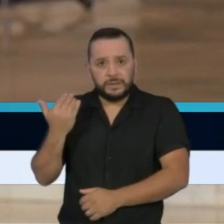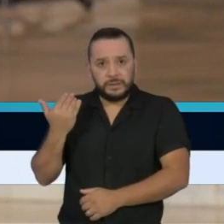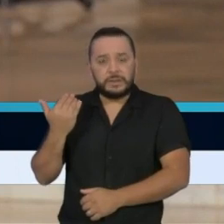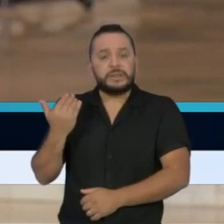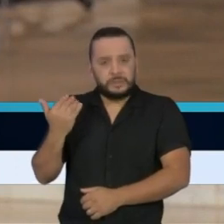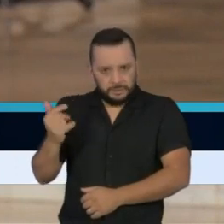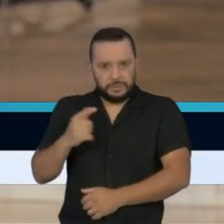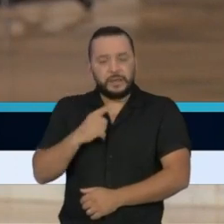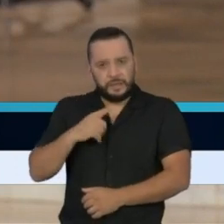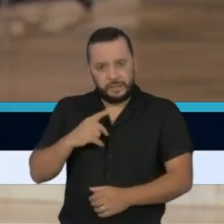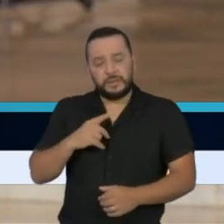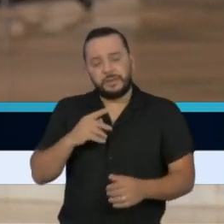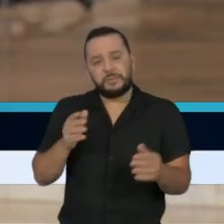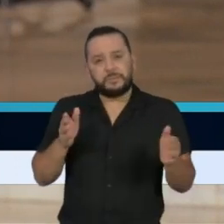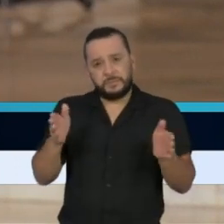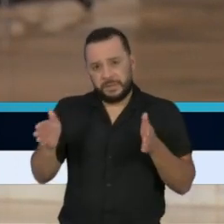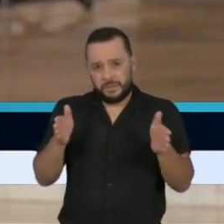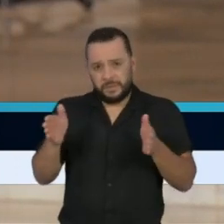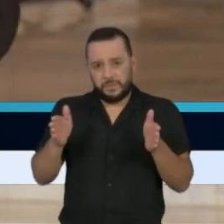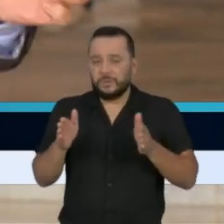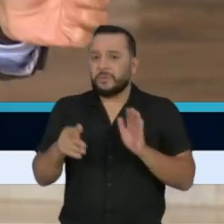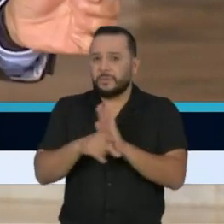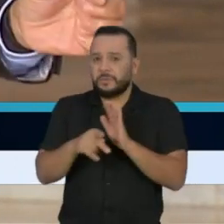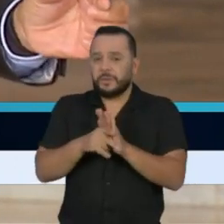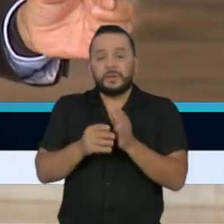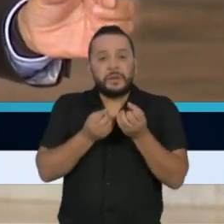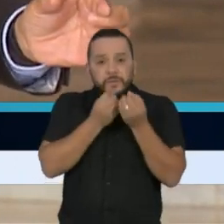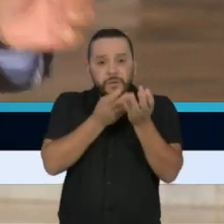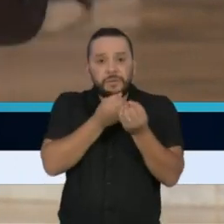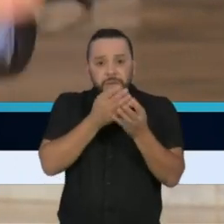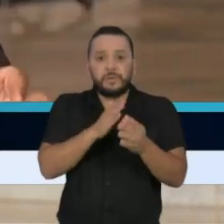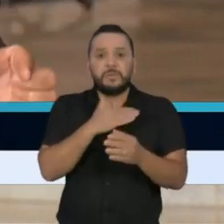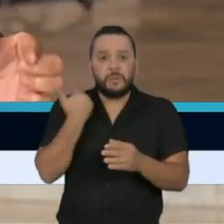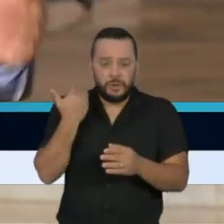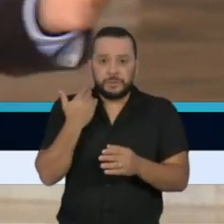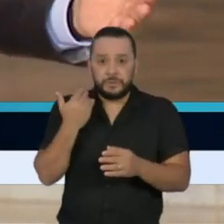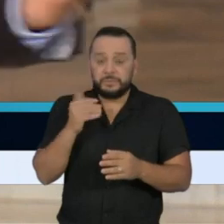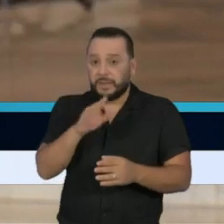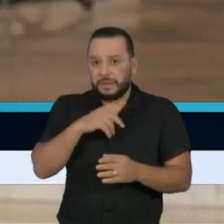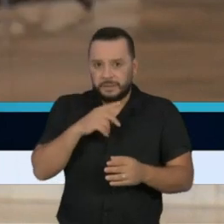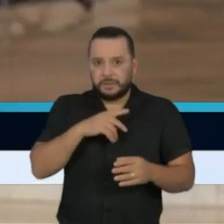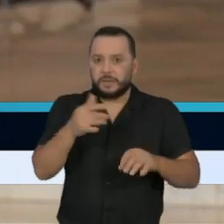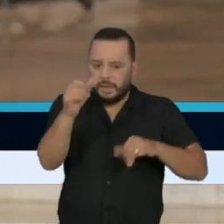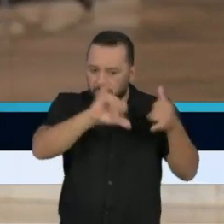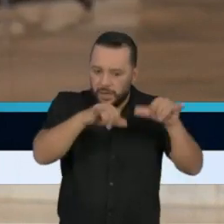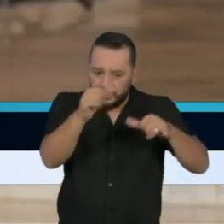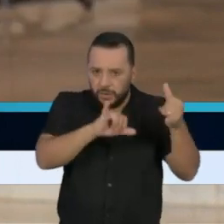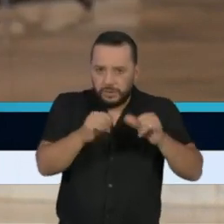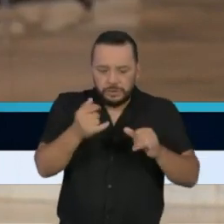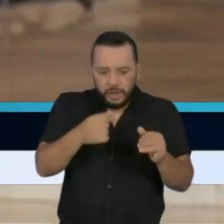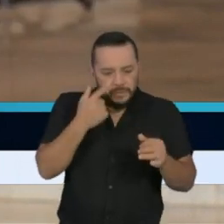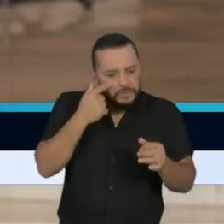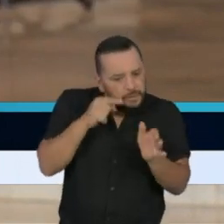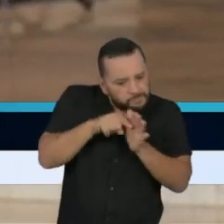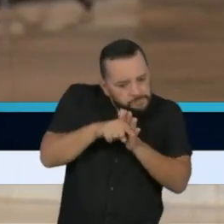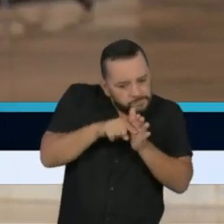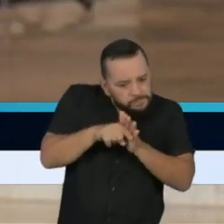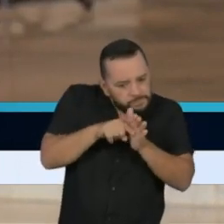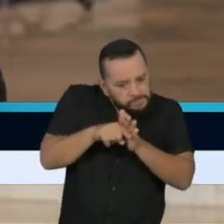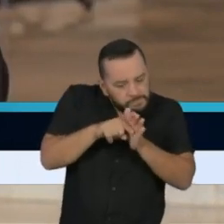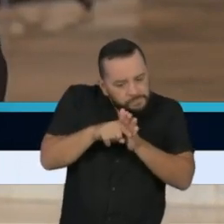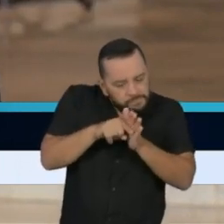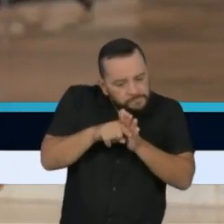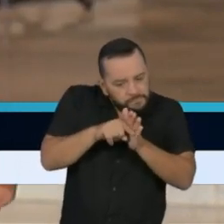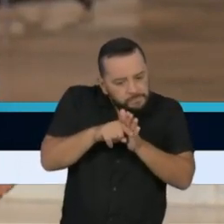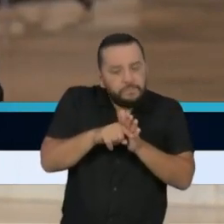certo delay na informação do óbito ao laboratório, mas a hora que chega no laboratório ele já passa imediatamente para